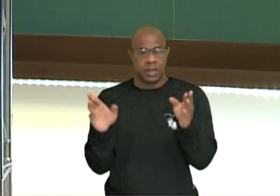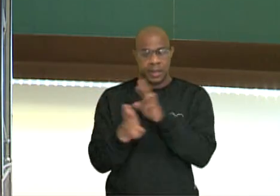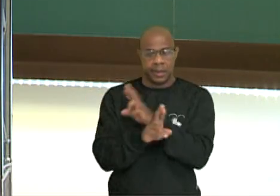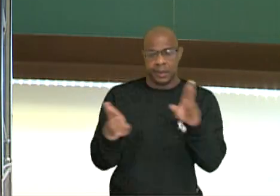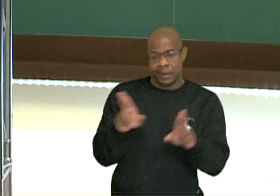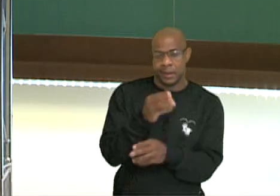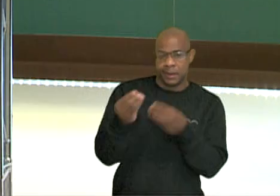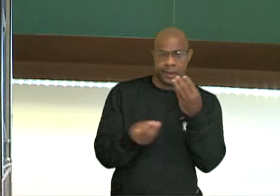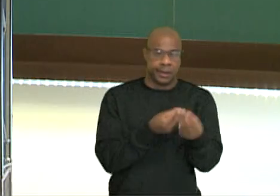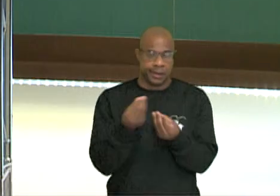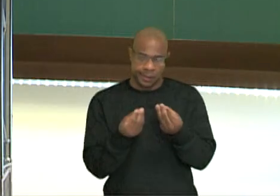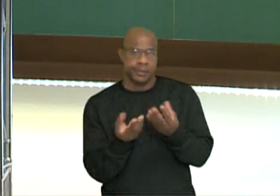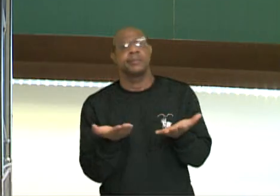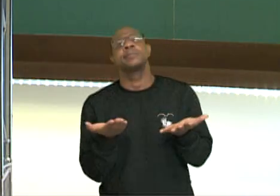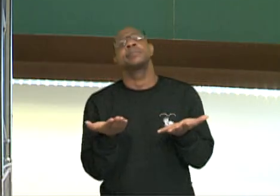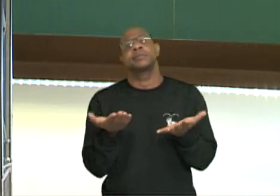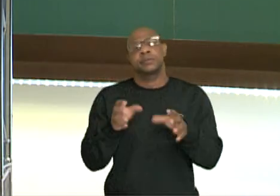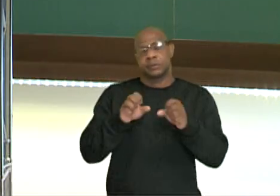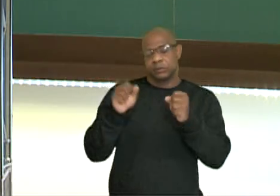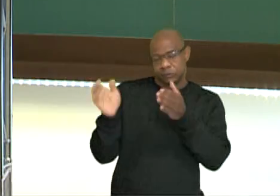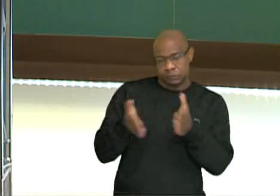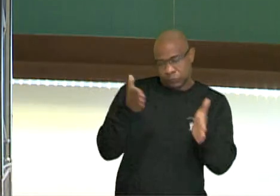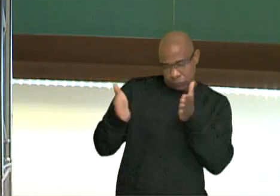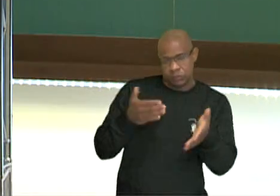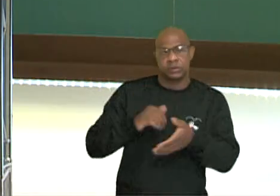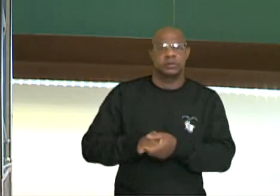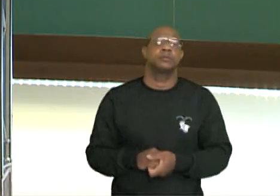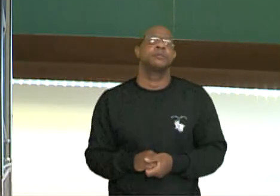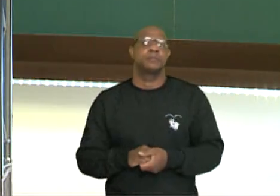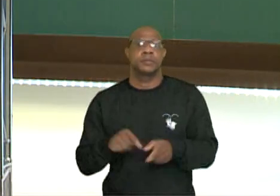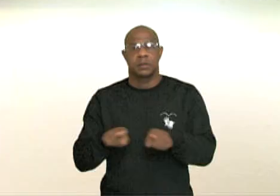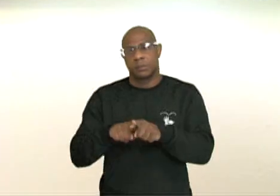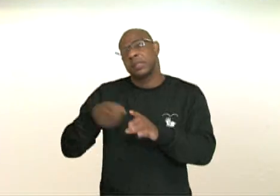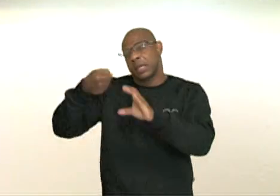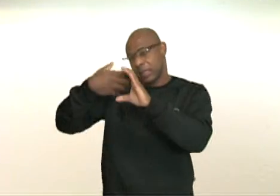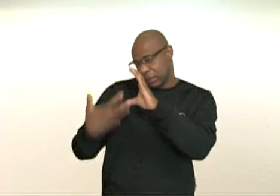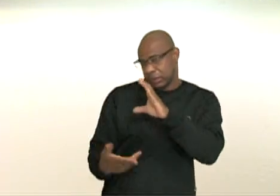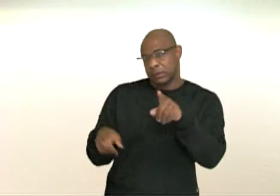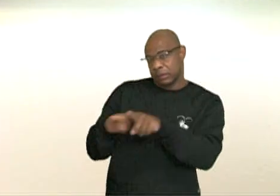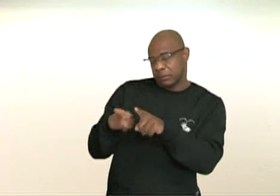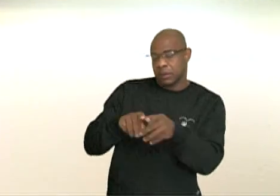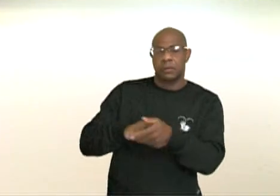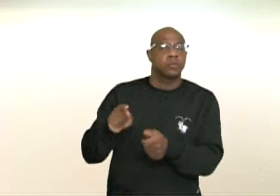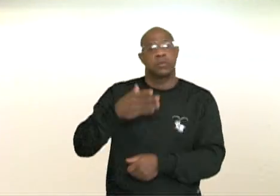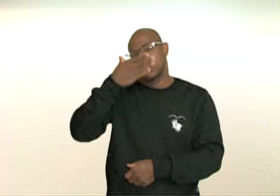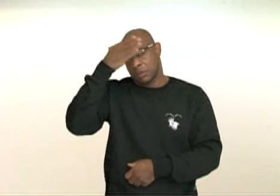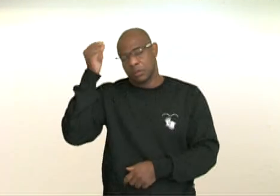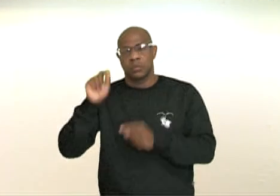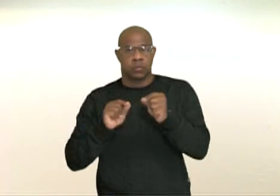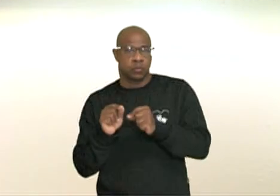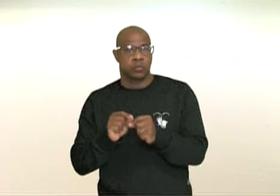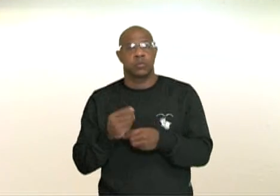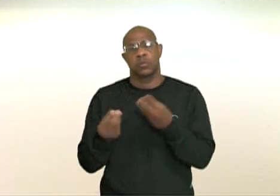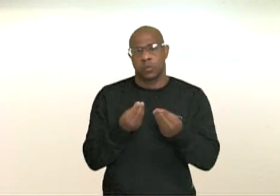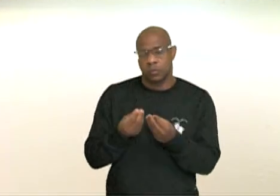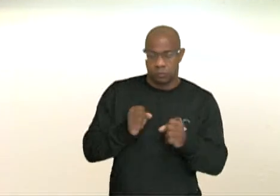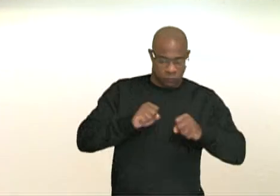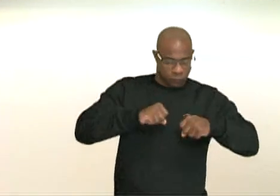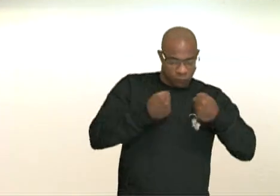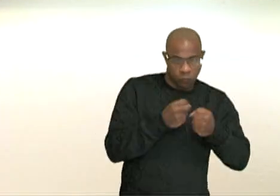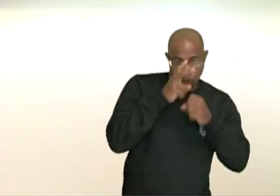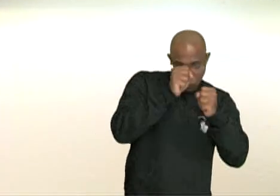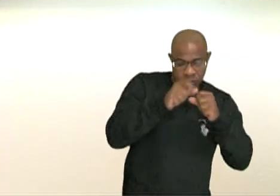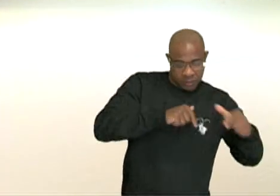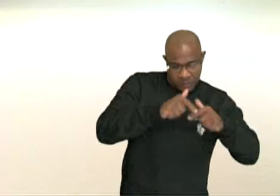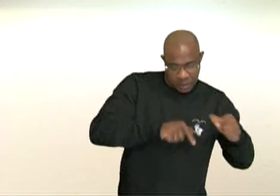suas características no sistema capitalista. Então não se esqueçam principalmente dessa questão dos meios de trabalho e da força de